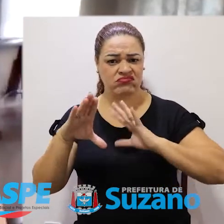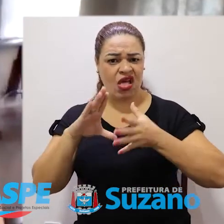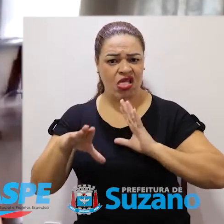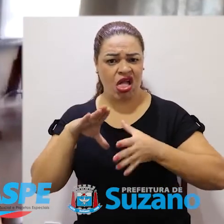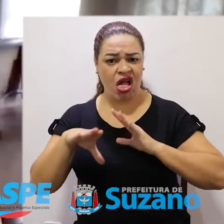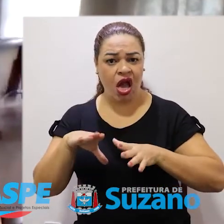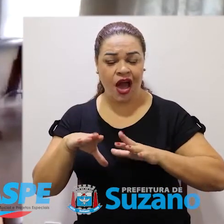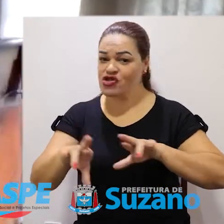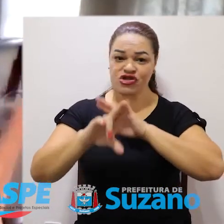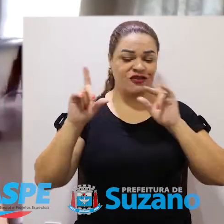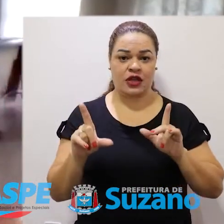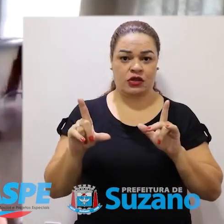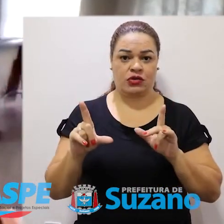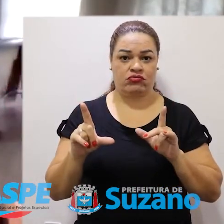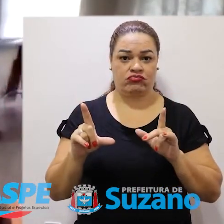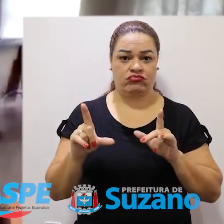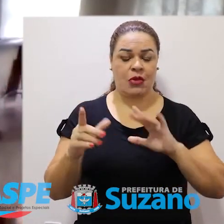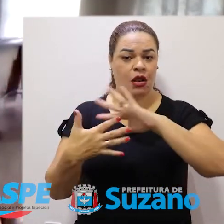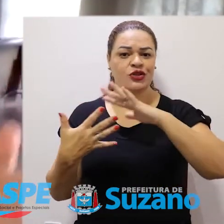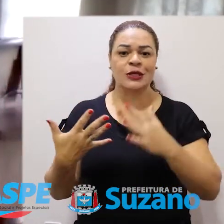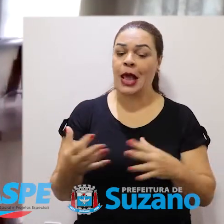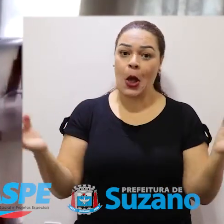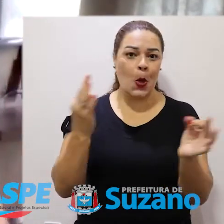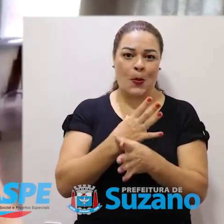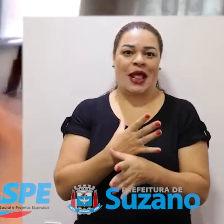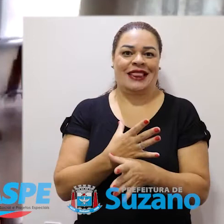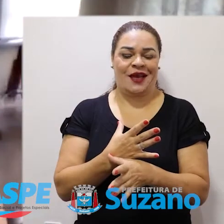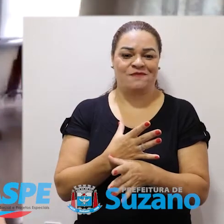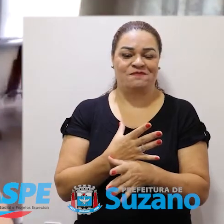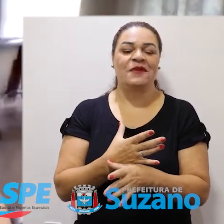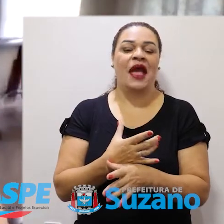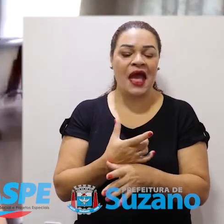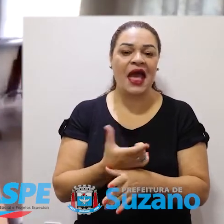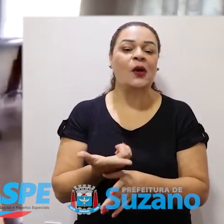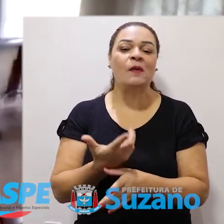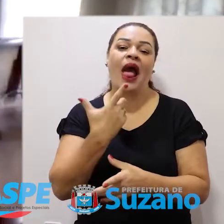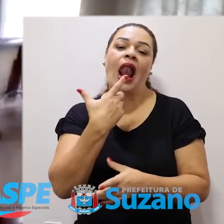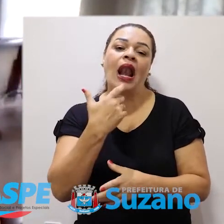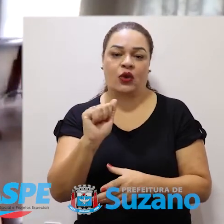é tradução de português. Língua de sinais é língua completa. É outra língua, é um idioma.